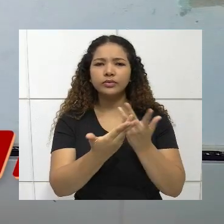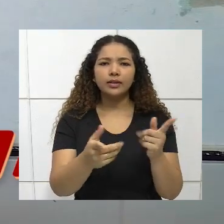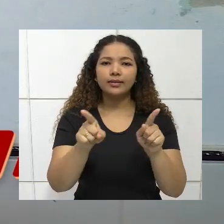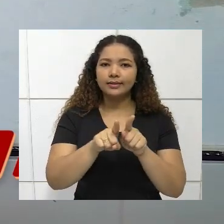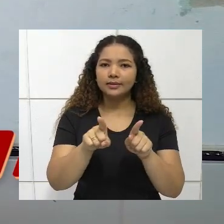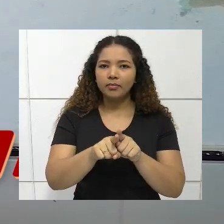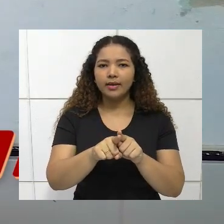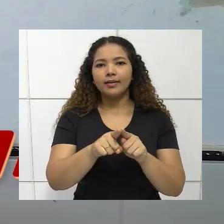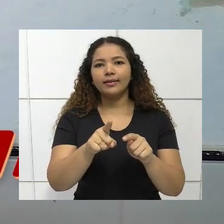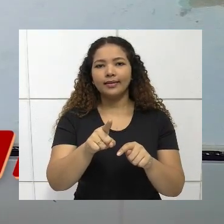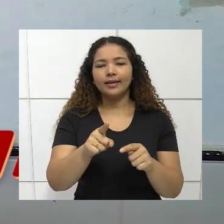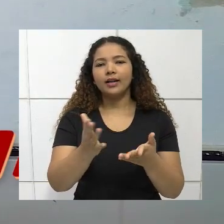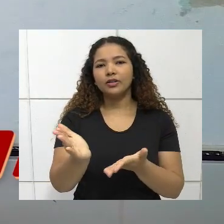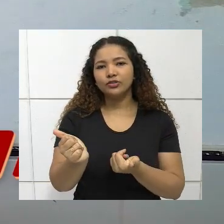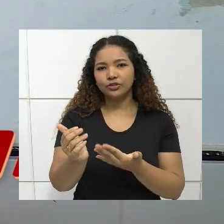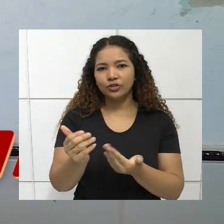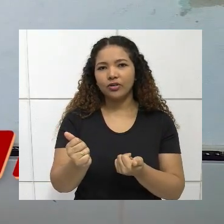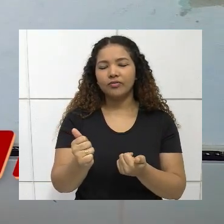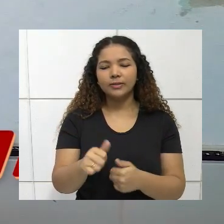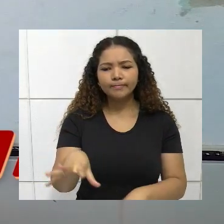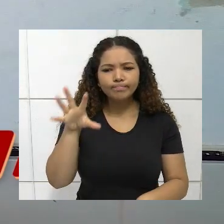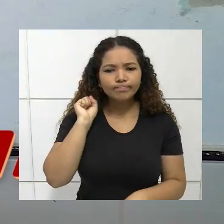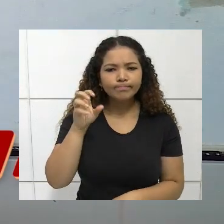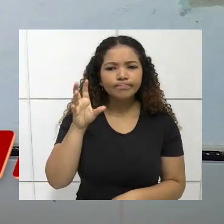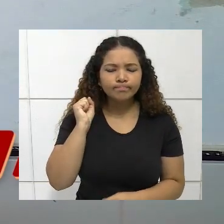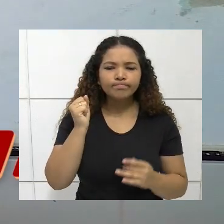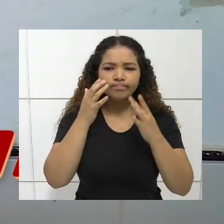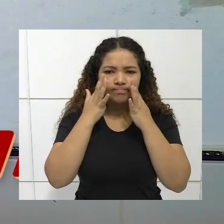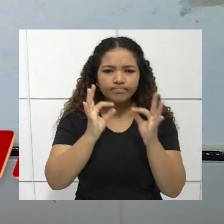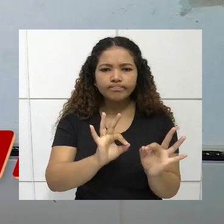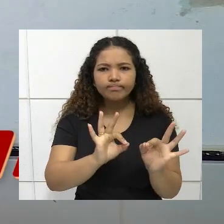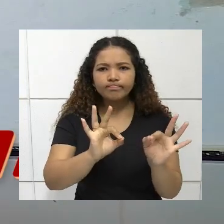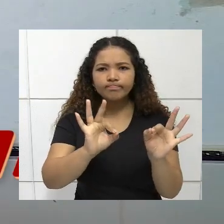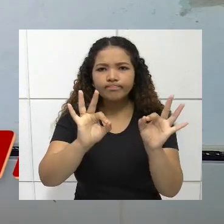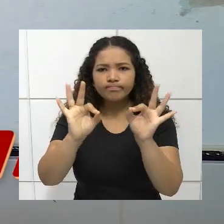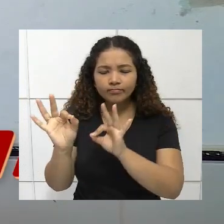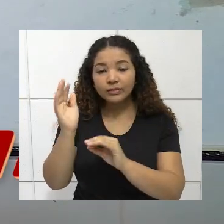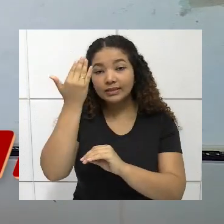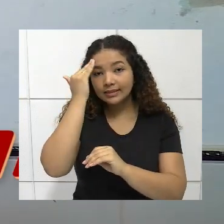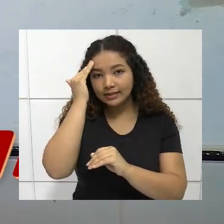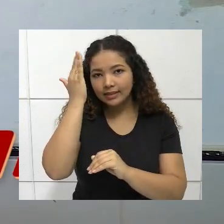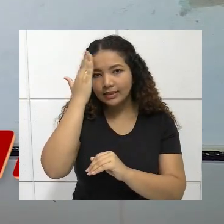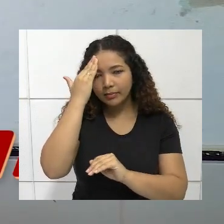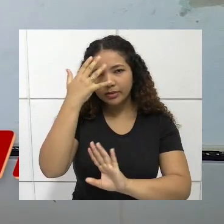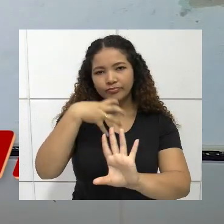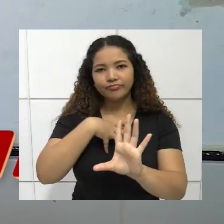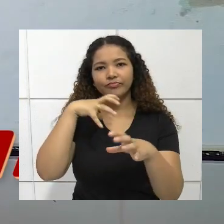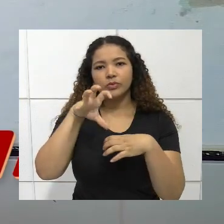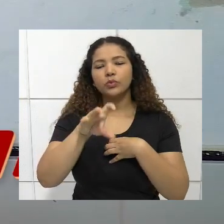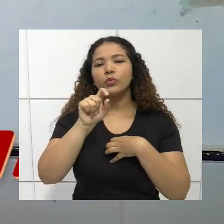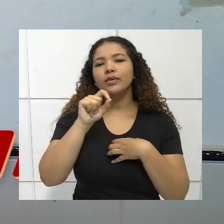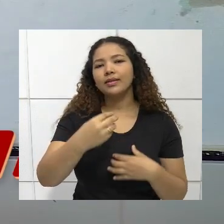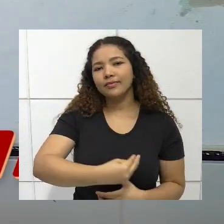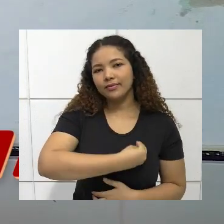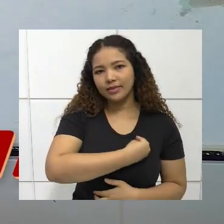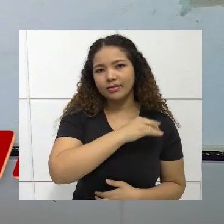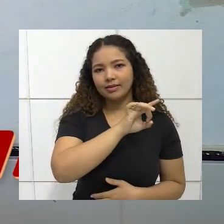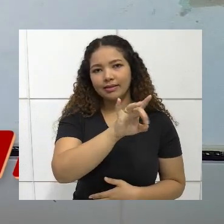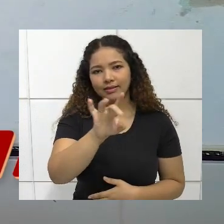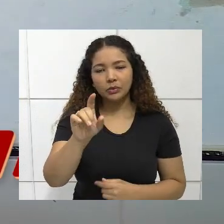adolescentes. Esse é o objetivo maior, a escuta desses adolescentes e saber pelo que eles estão passando, o que